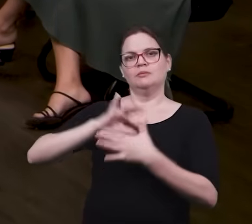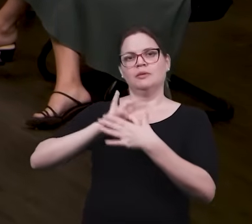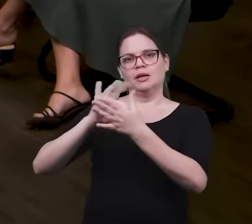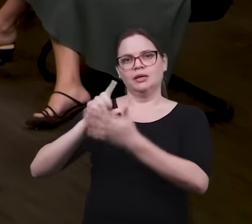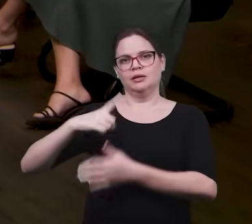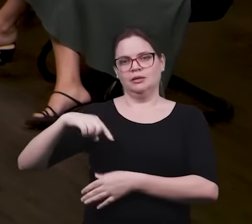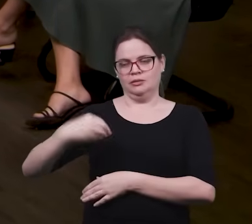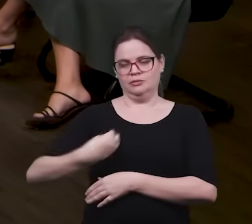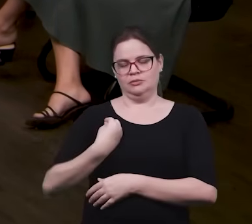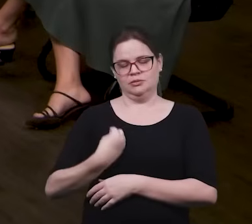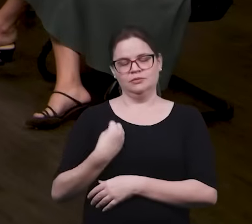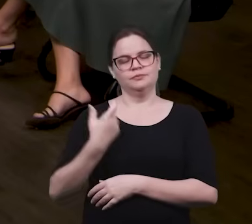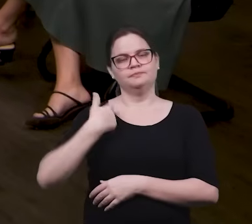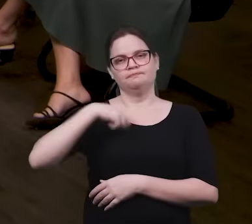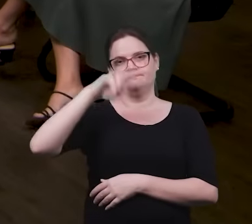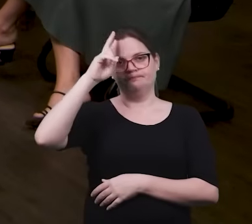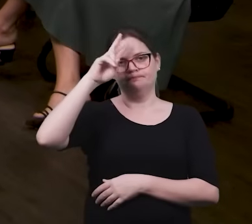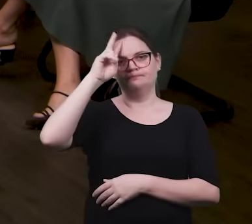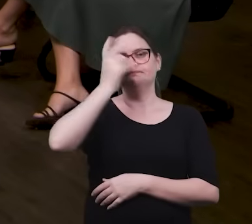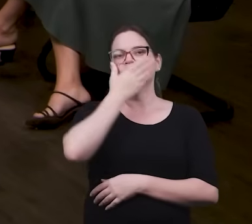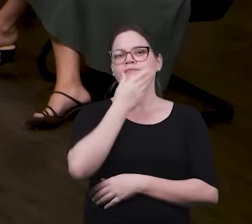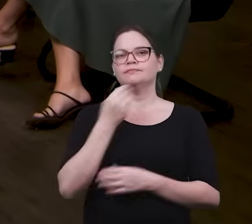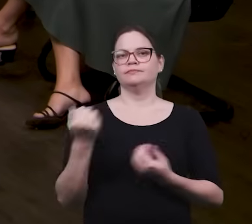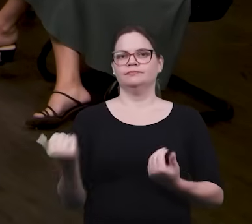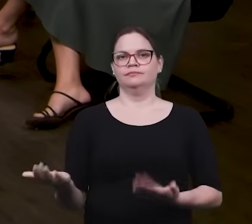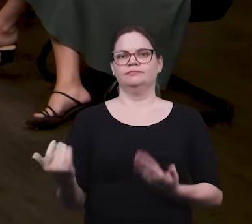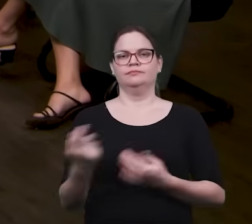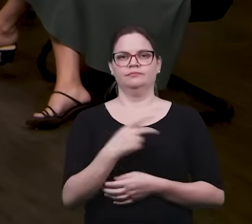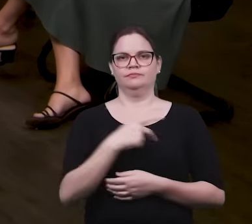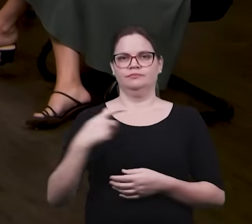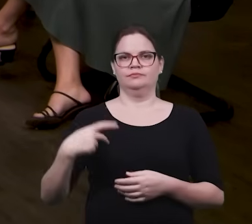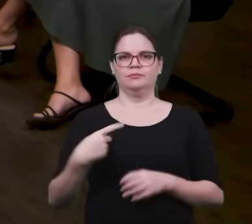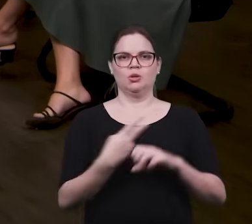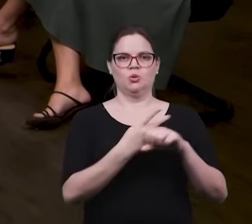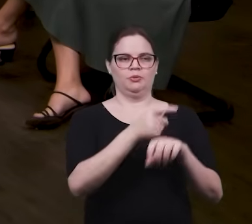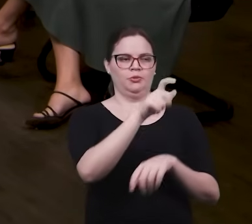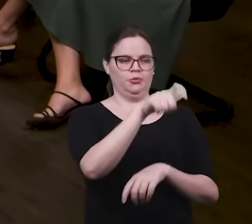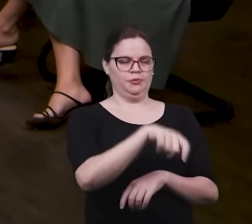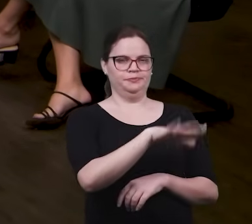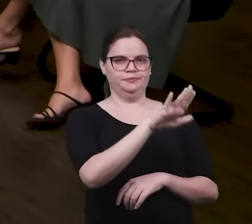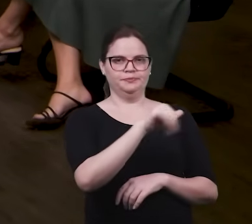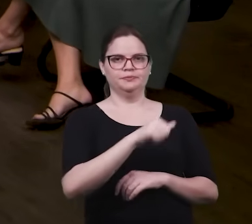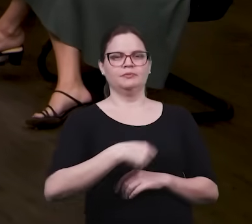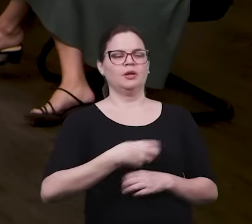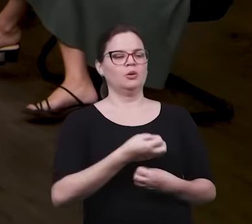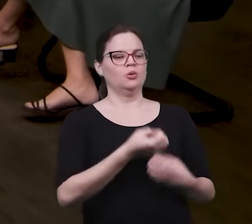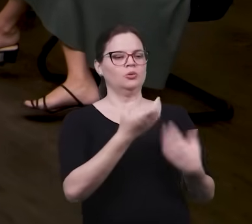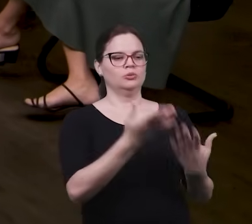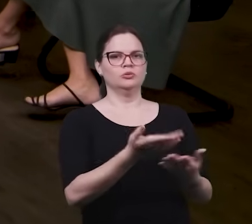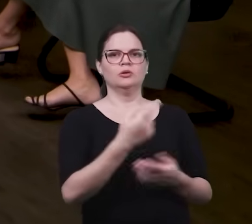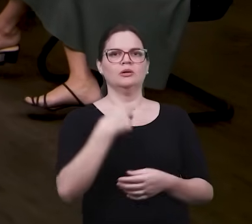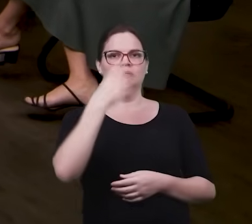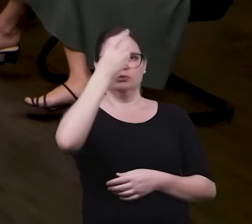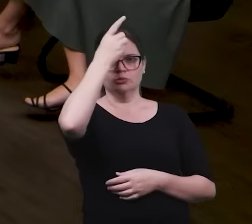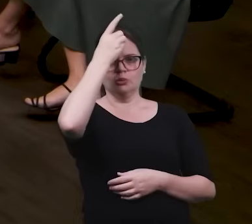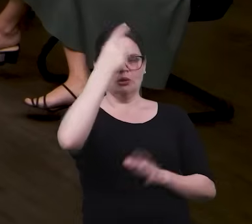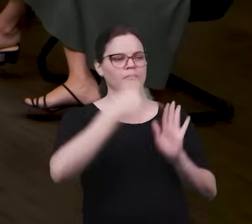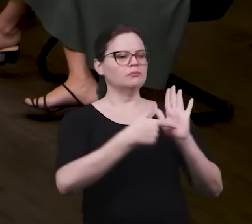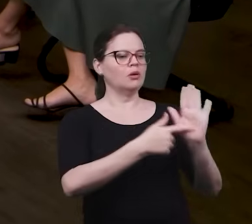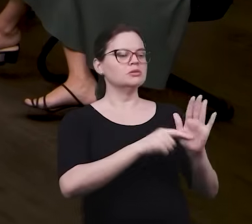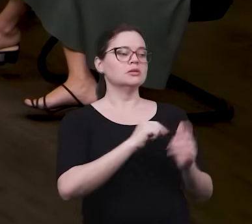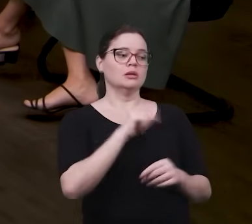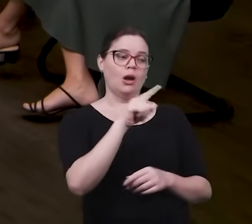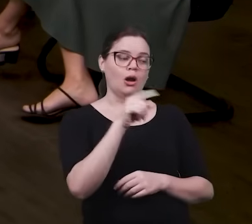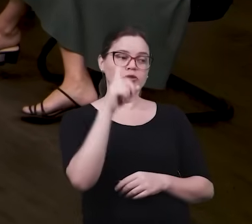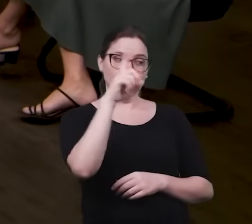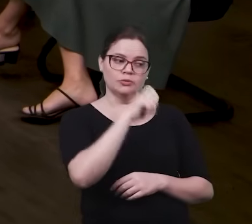vida. Eu me lembro de um jovem que o pastor o procurou, trouxe para ele, compartilhou com ele um dom que o Senhor deu, mostrar uma